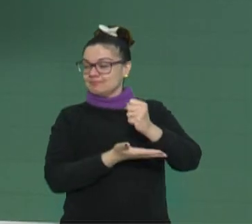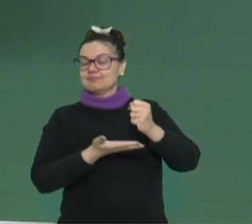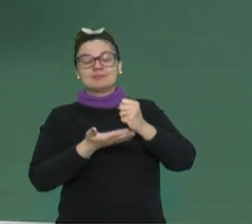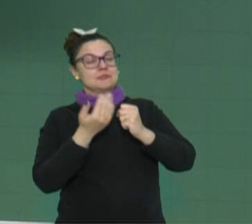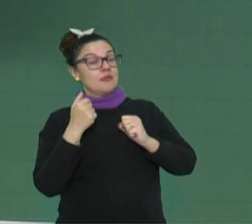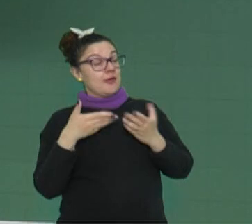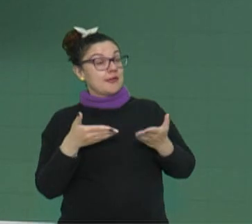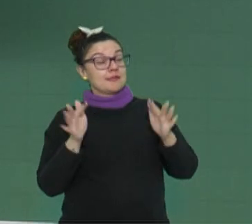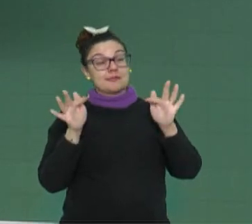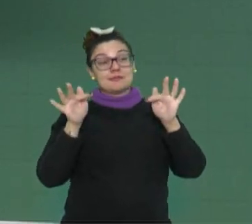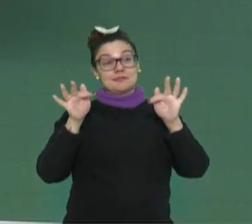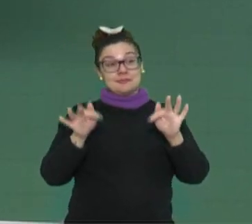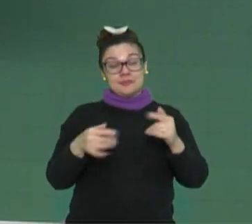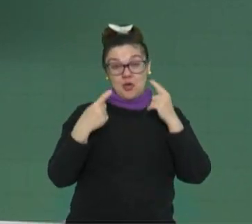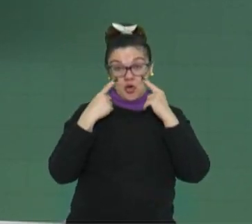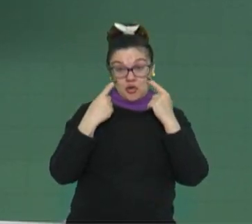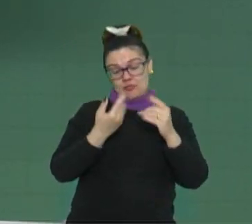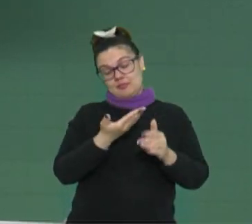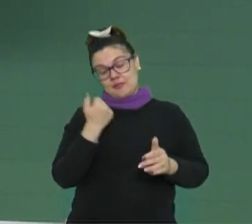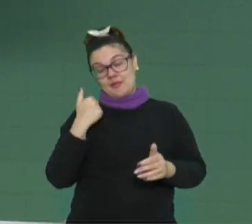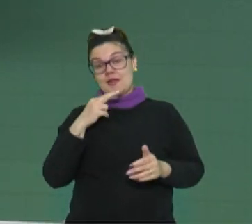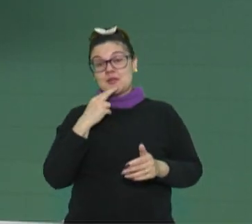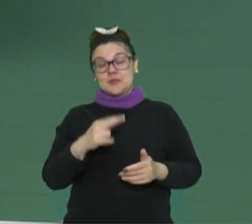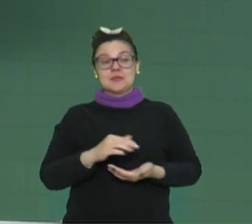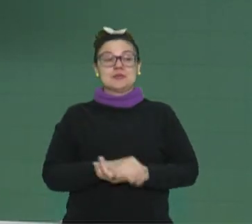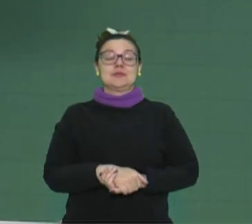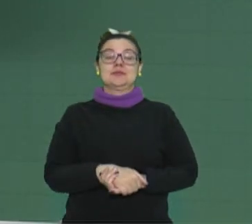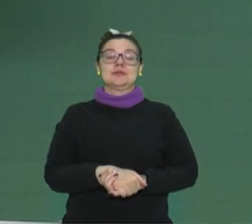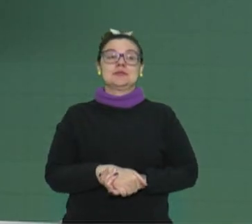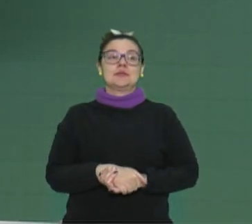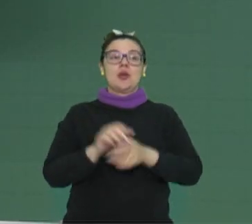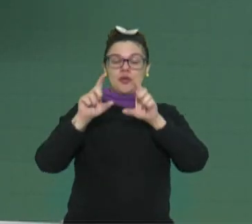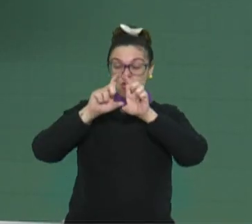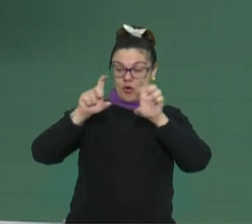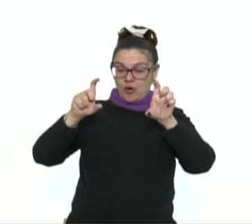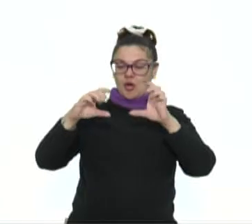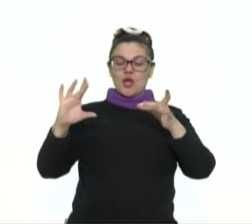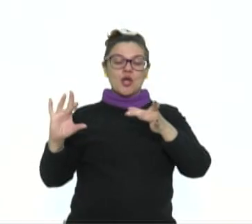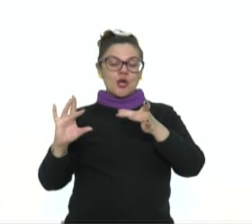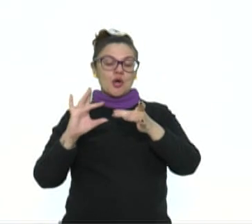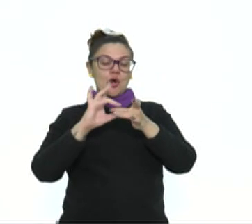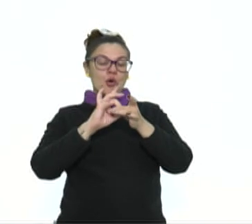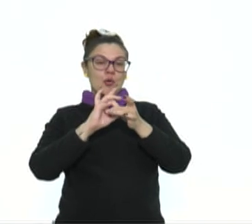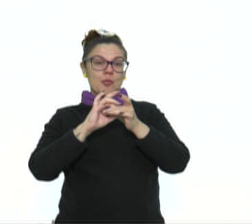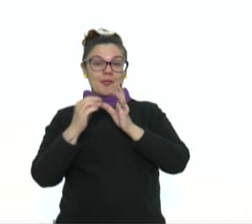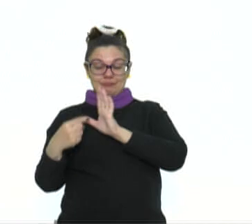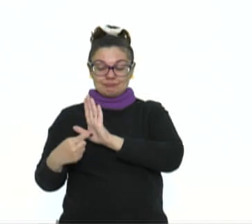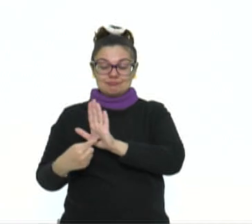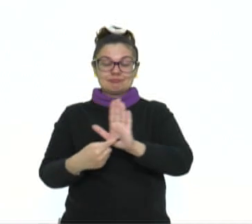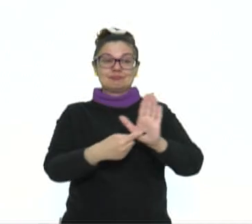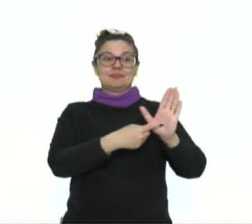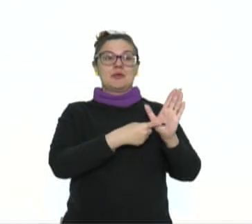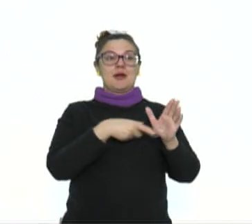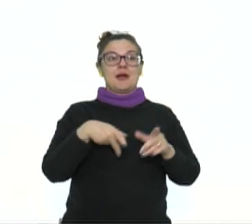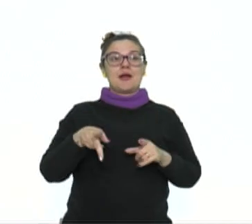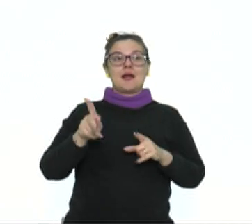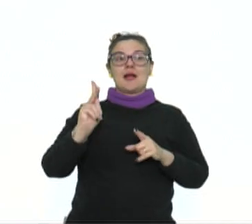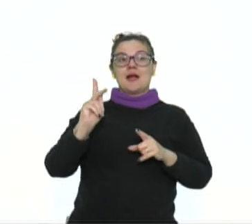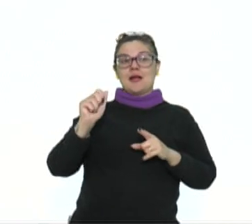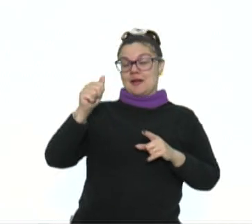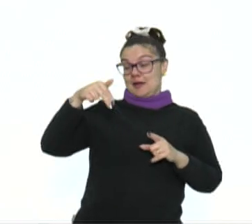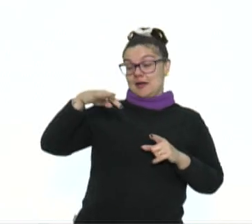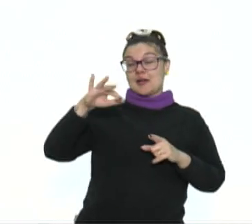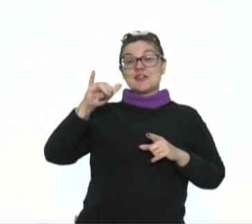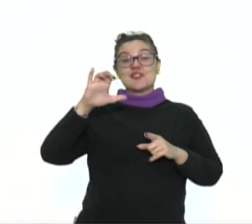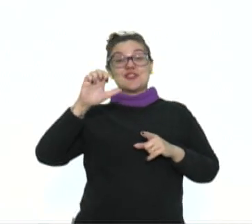para onde vai ser encaminhada a questão. Vamos observar o enunciado. De acordo com a moral kantiana, ou seja, com